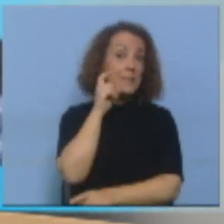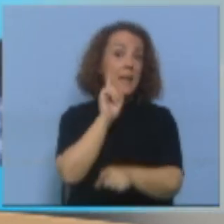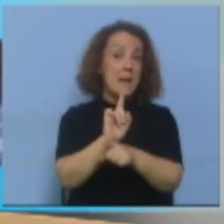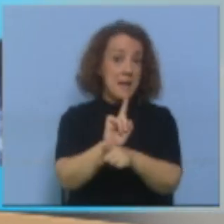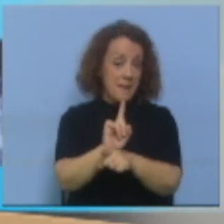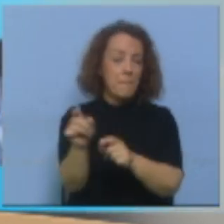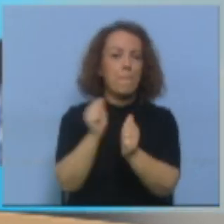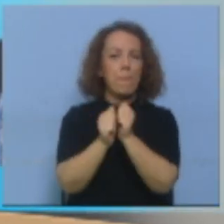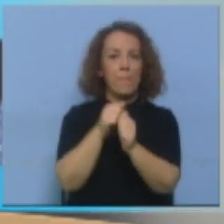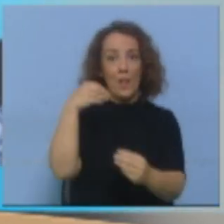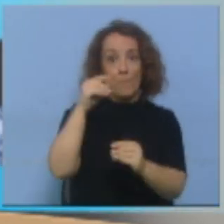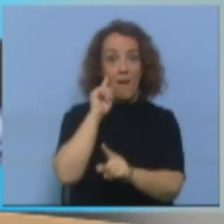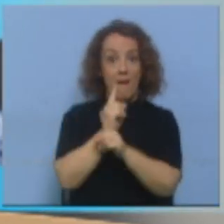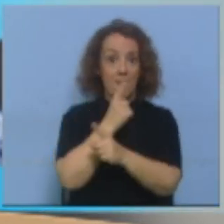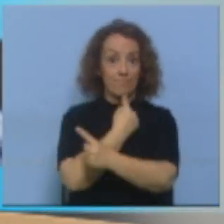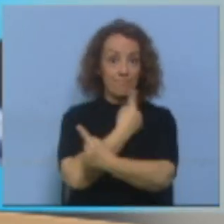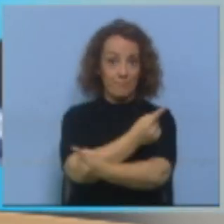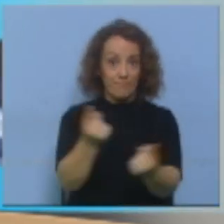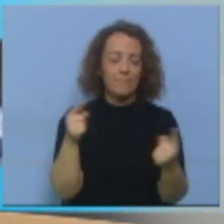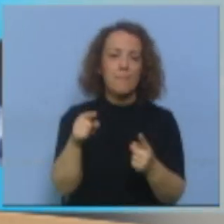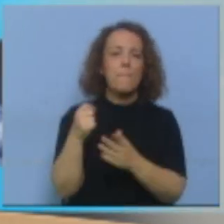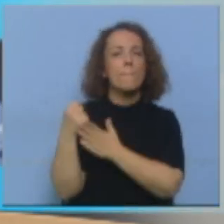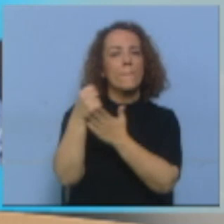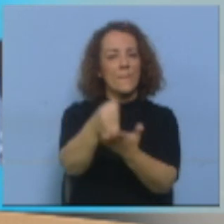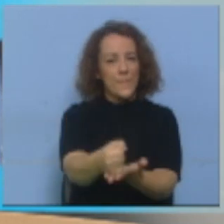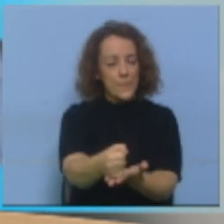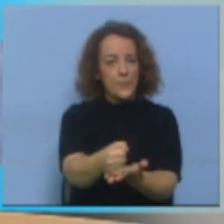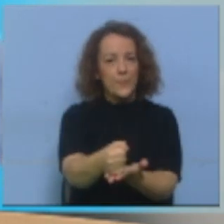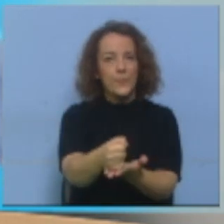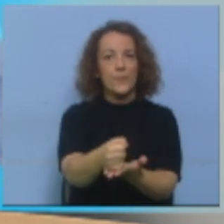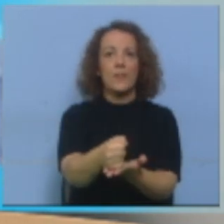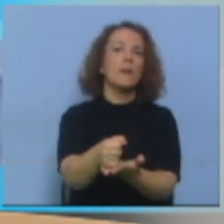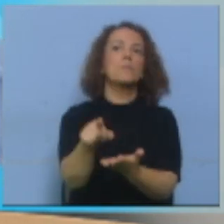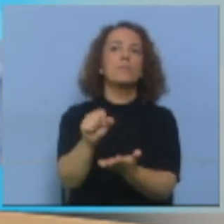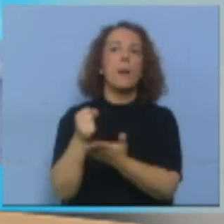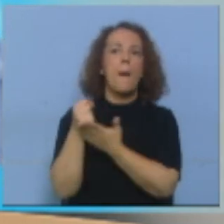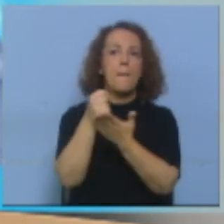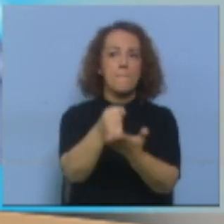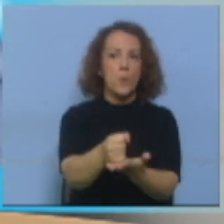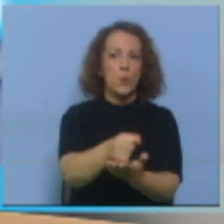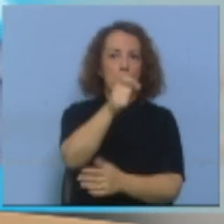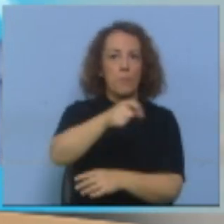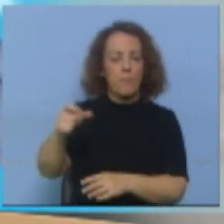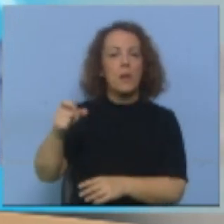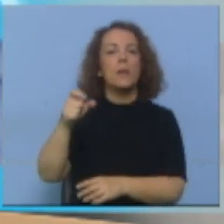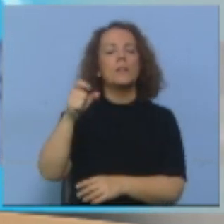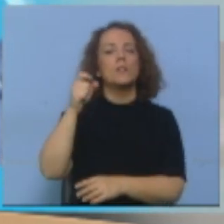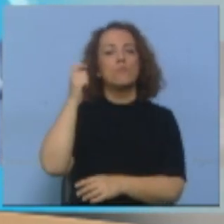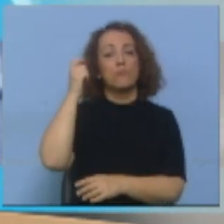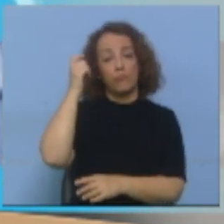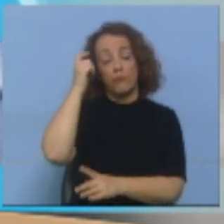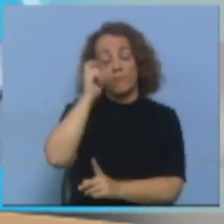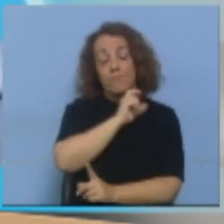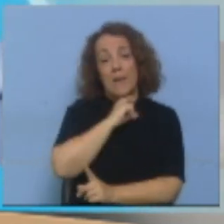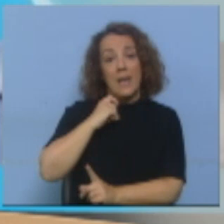do documento que falamos, esse apoio que se pode dar aos sacerdotes e a quem faz parte da